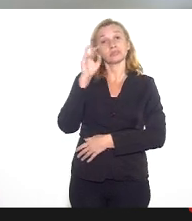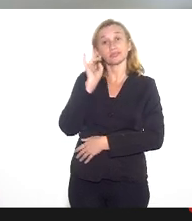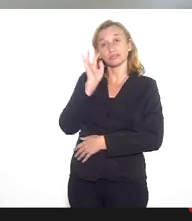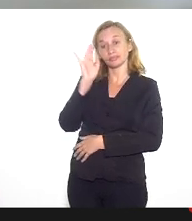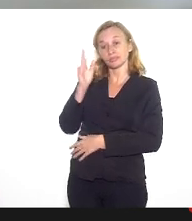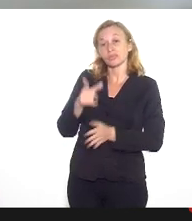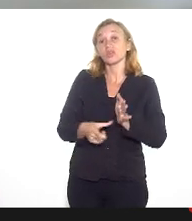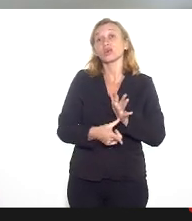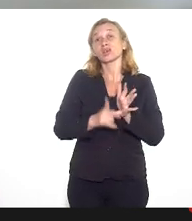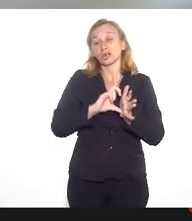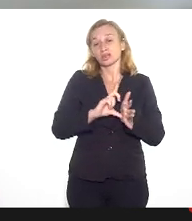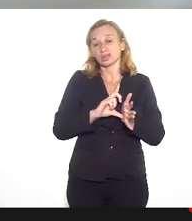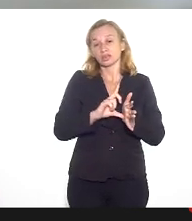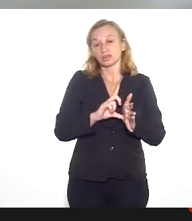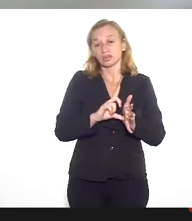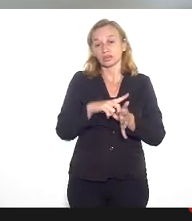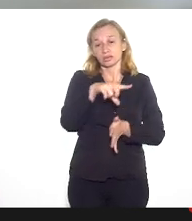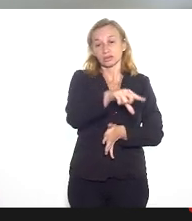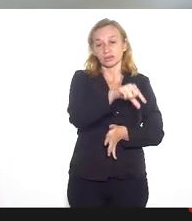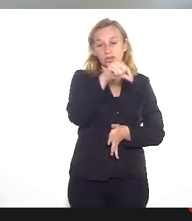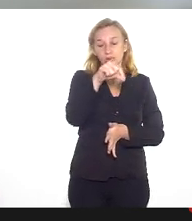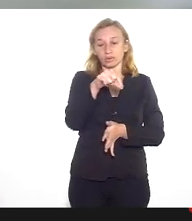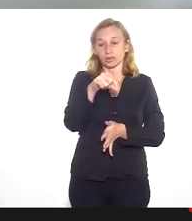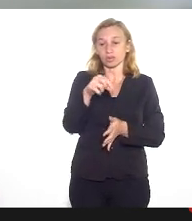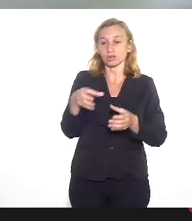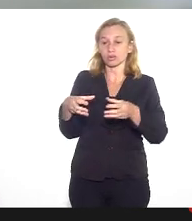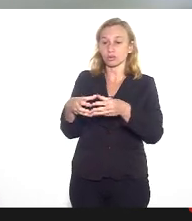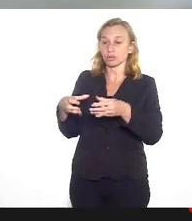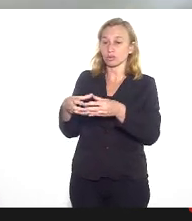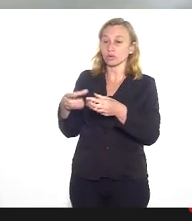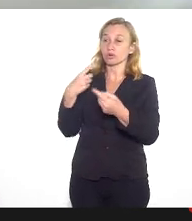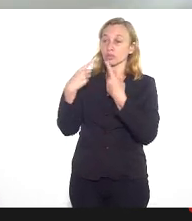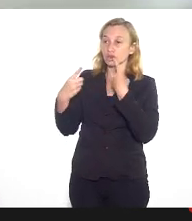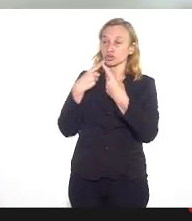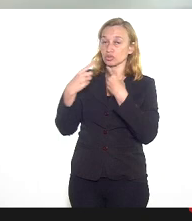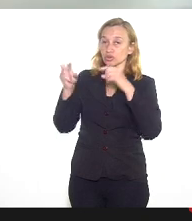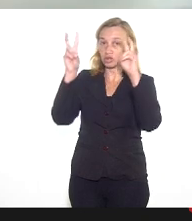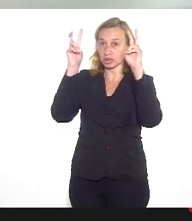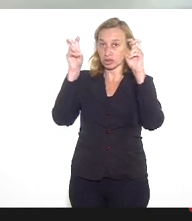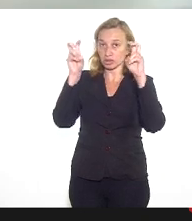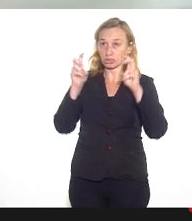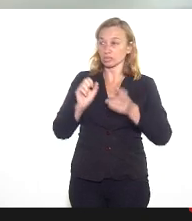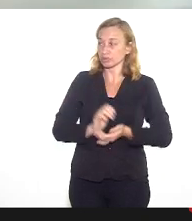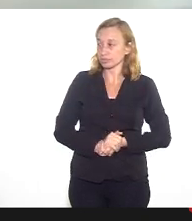antes exista um comitê, como foi citado, para decidir essas questões.